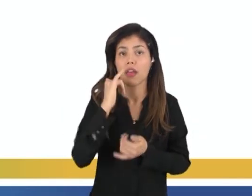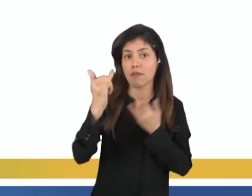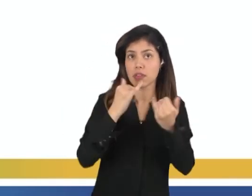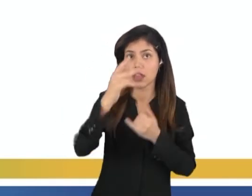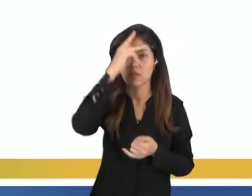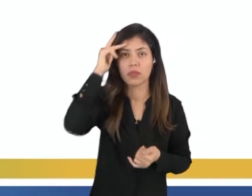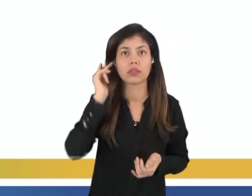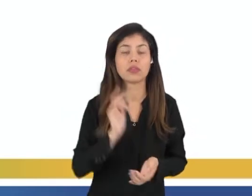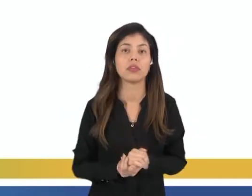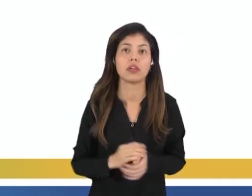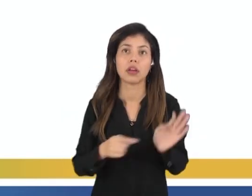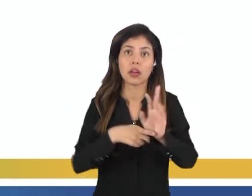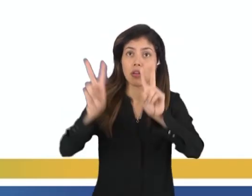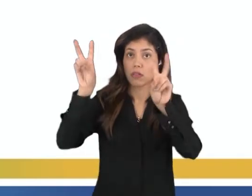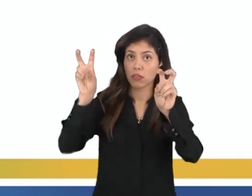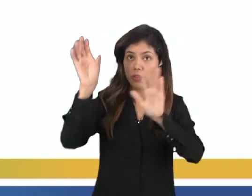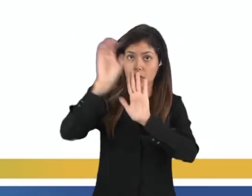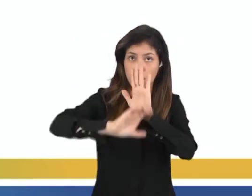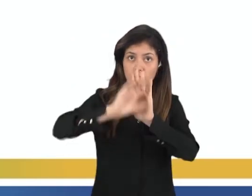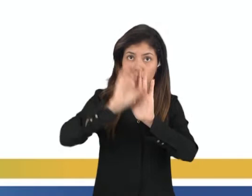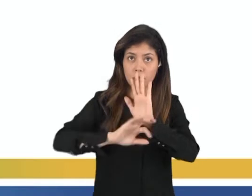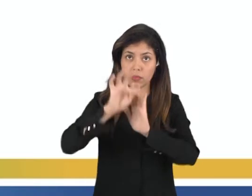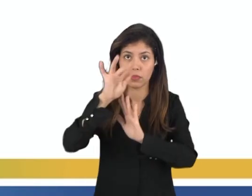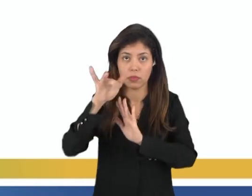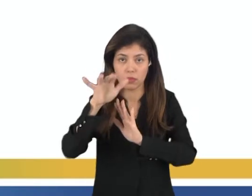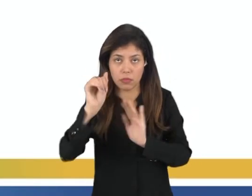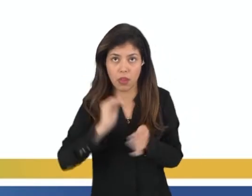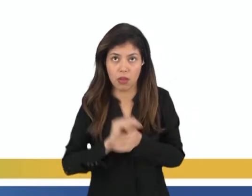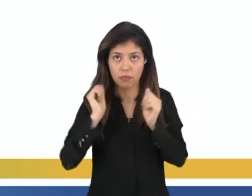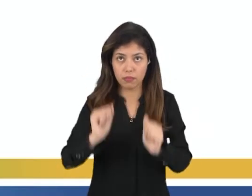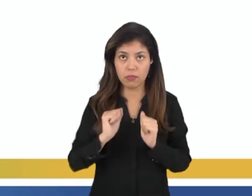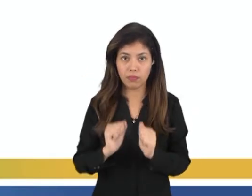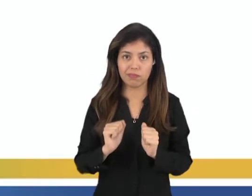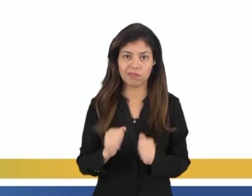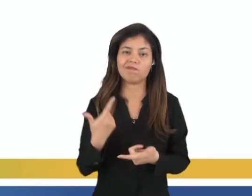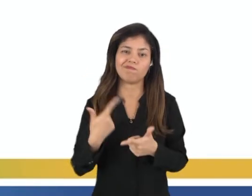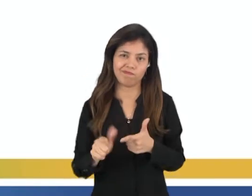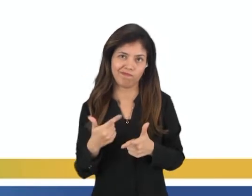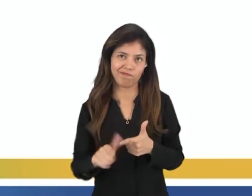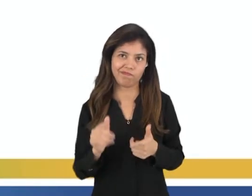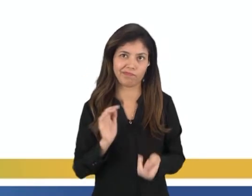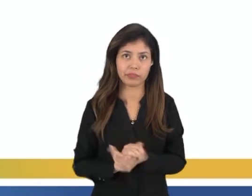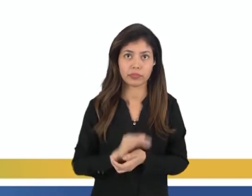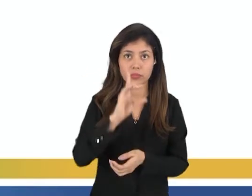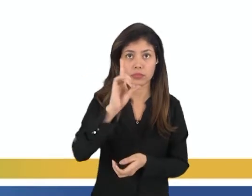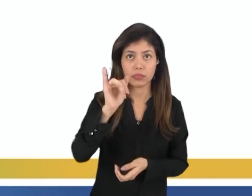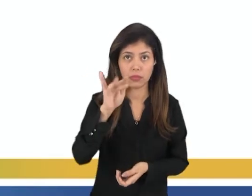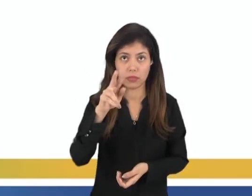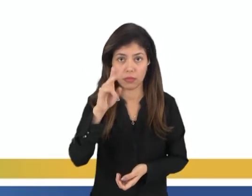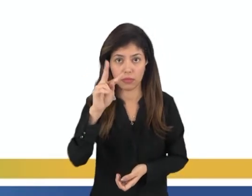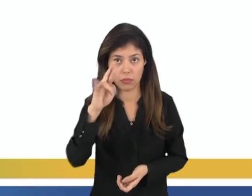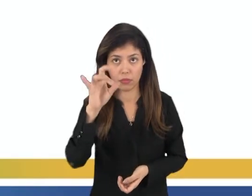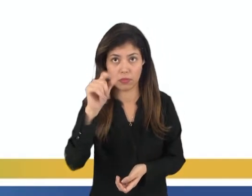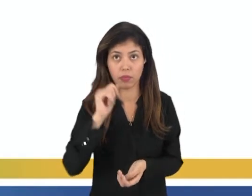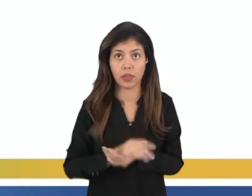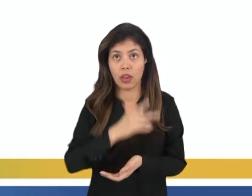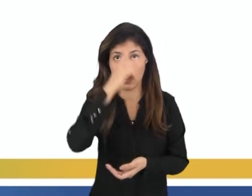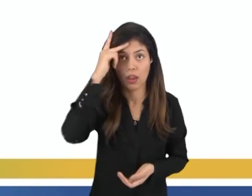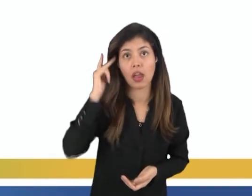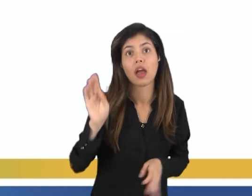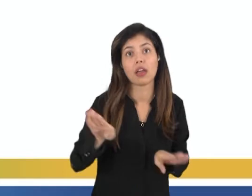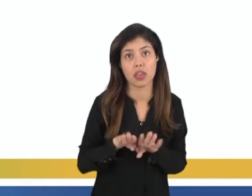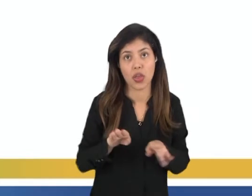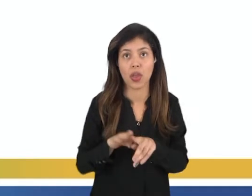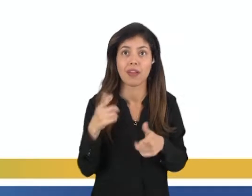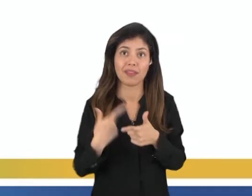as pessoas que o conteúdo de determinada fanfic pode ser prejudicial ou desencadeadora para aqueles que lidaram